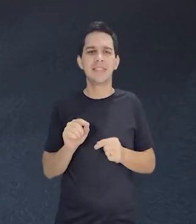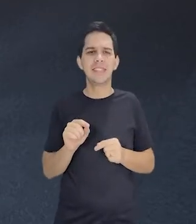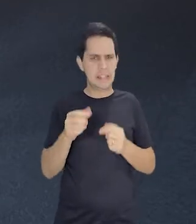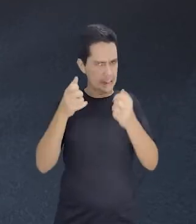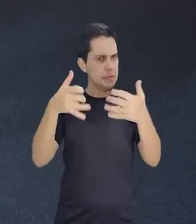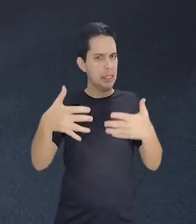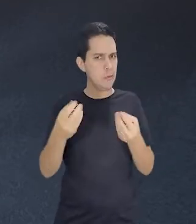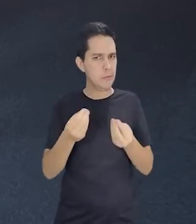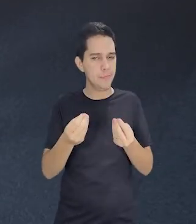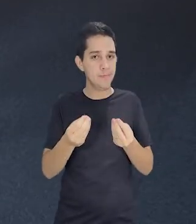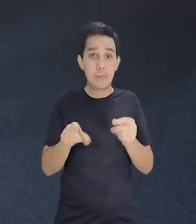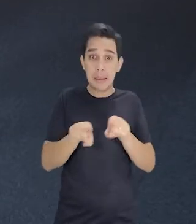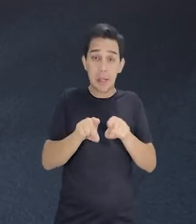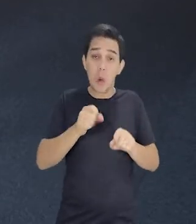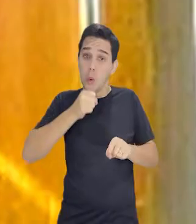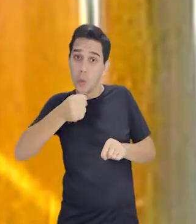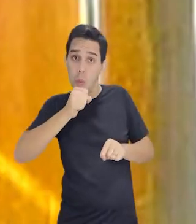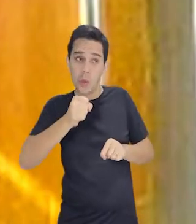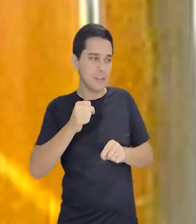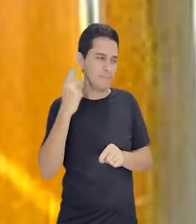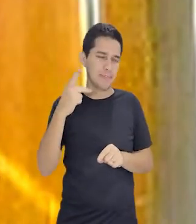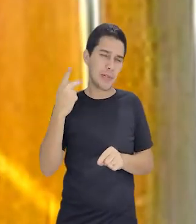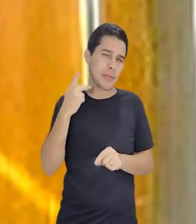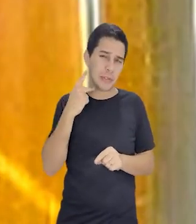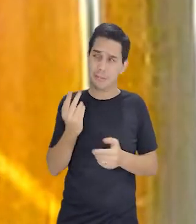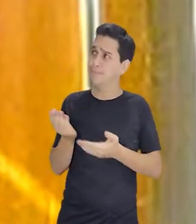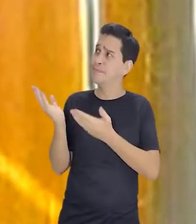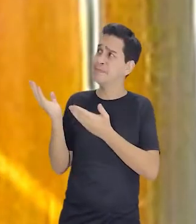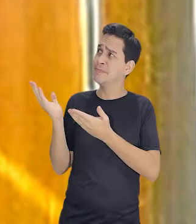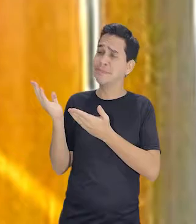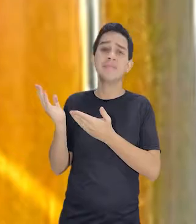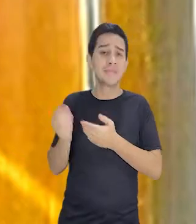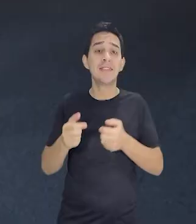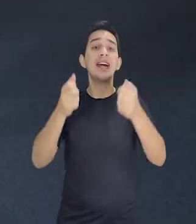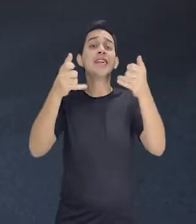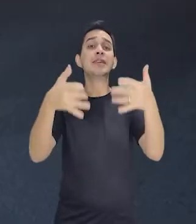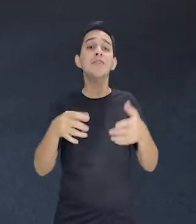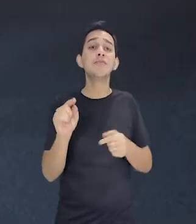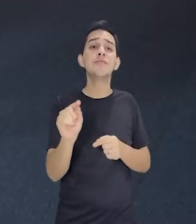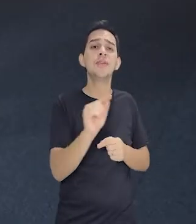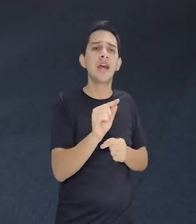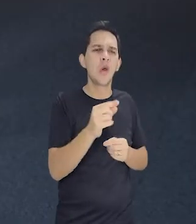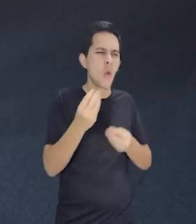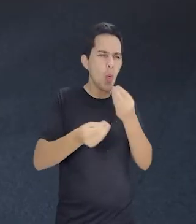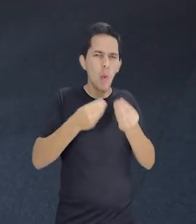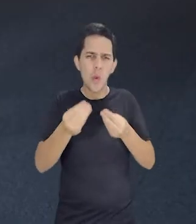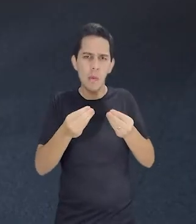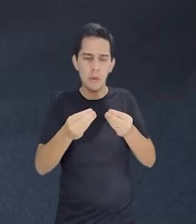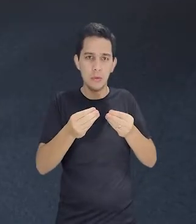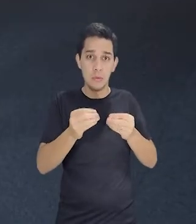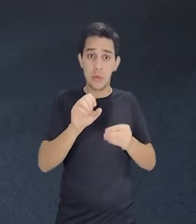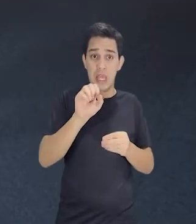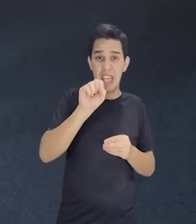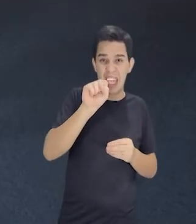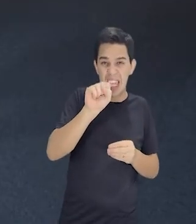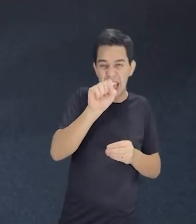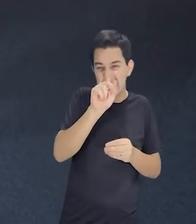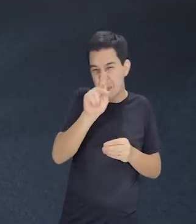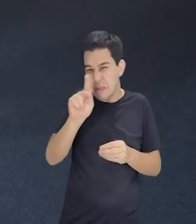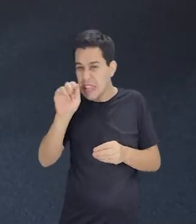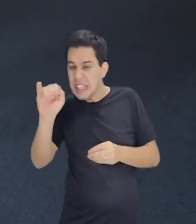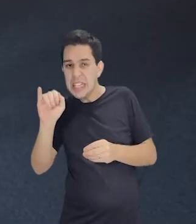de entrevistas, a Procuradora de Justiça Edileia Cesário vai explicar o funcionamento da Subprocuradoria-Geral de Justiça